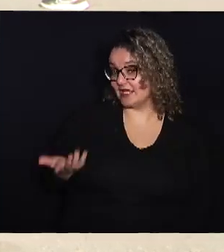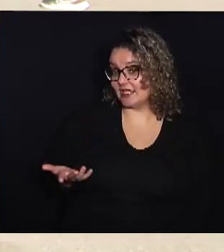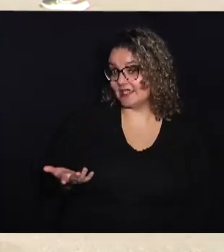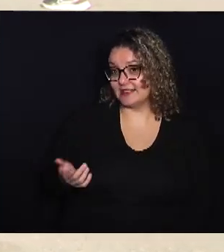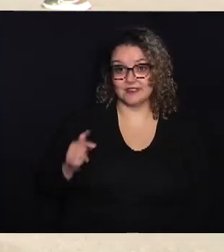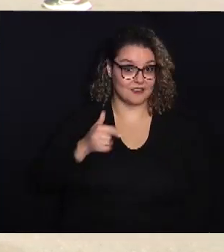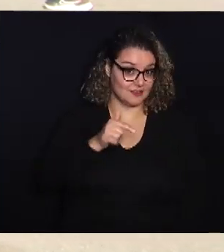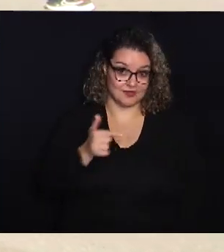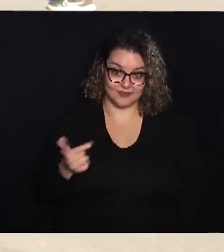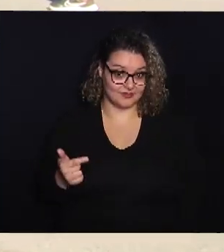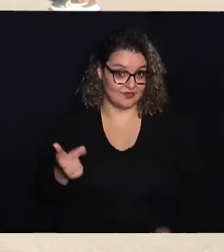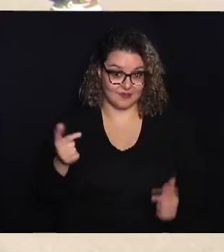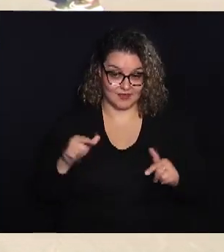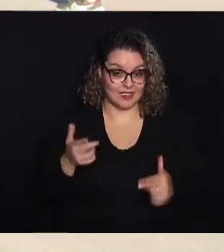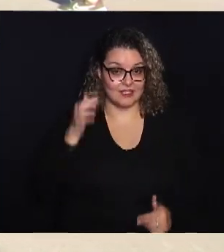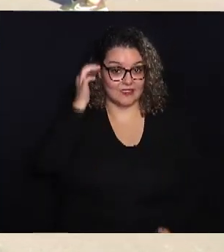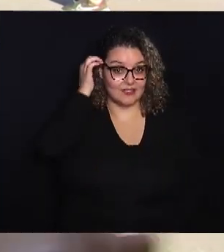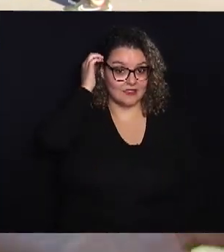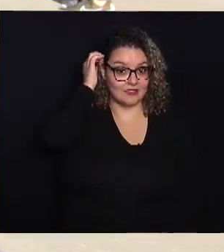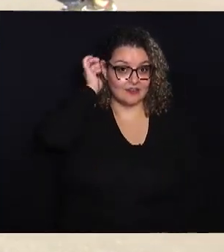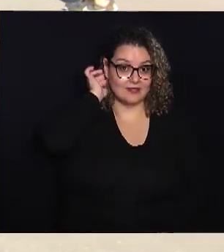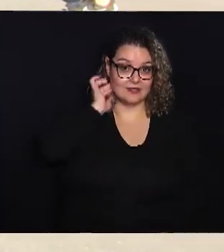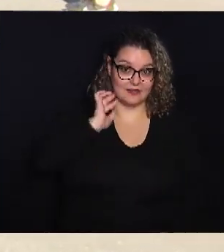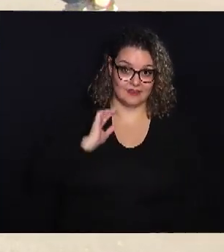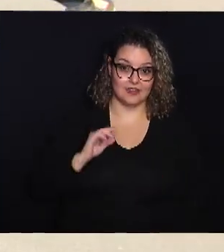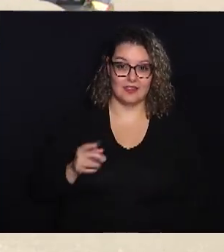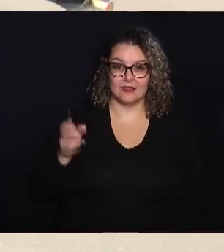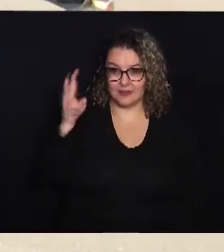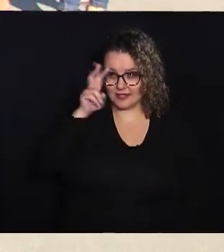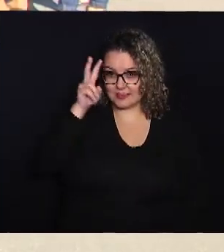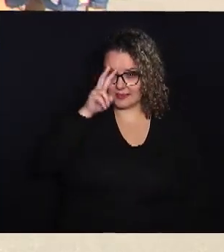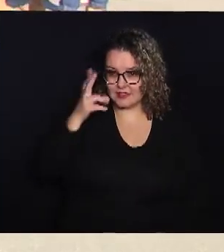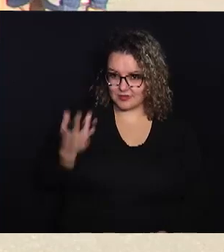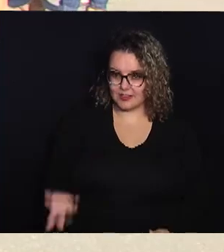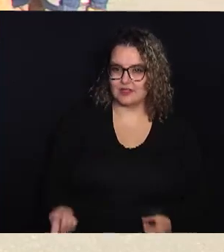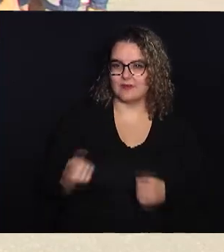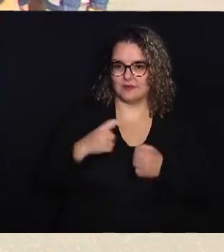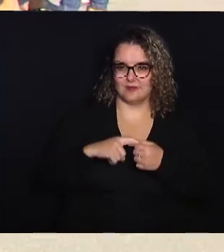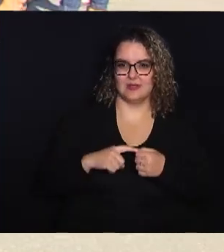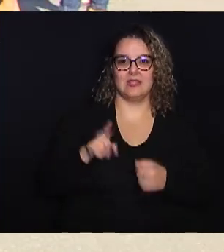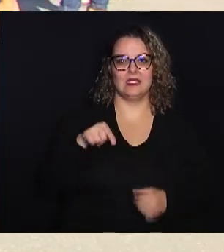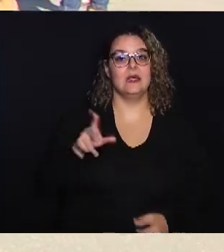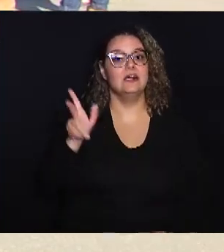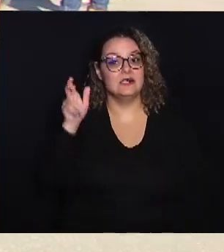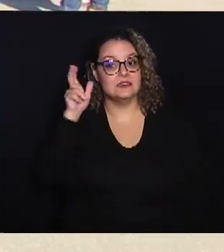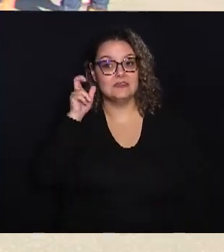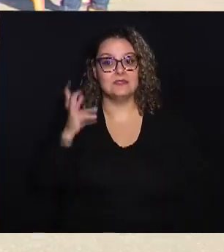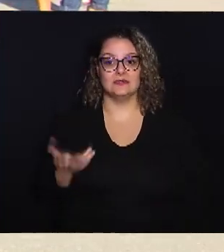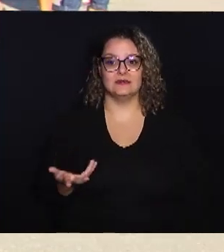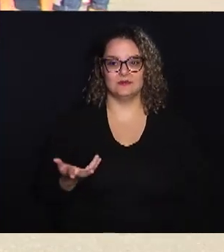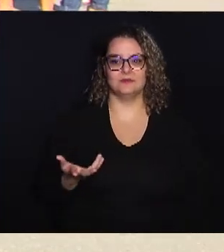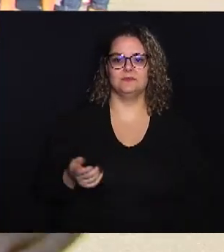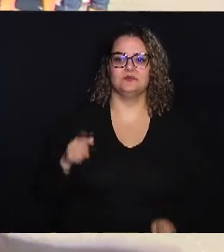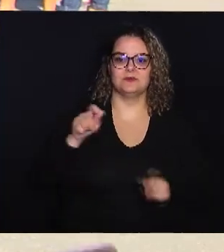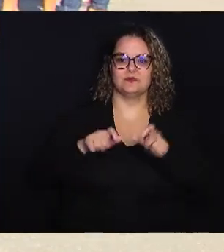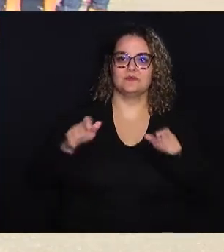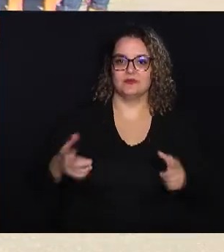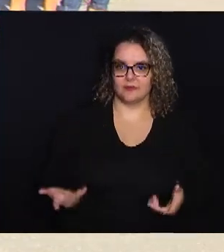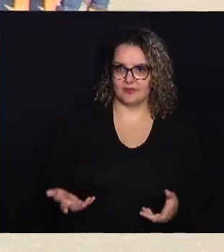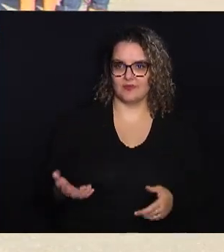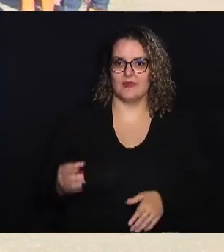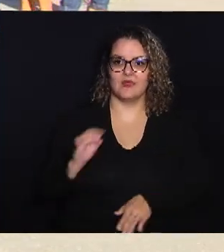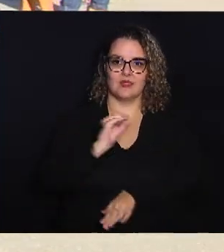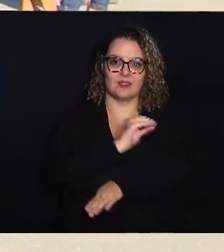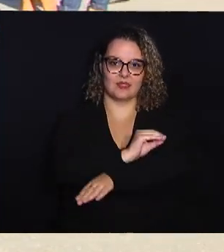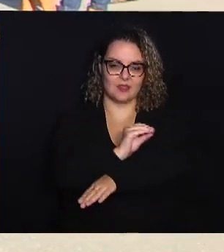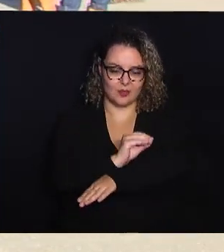e que já não tem mais no território. Então, esse resgate, ele é feito também nessa escuta com essas pessoas que